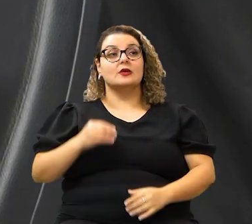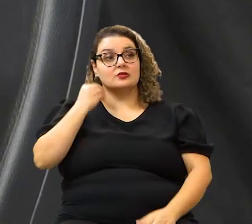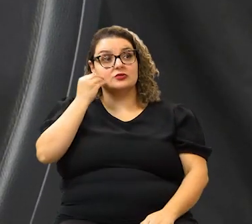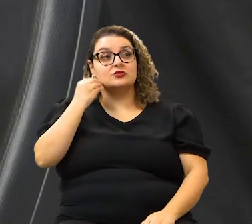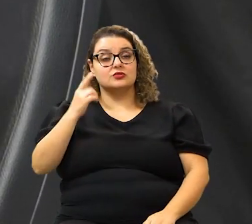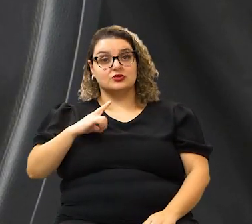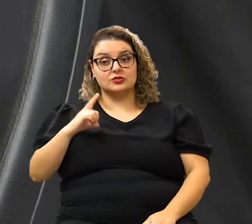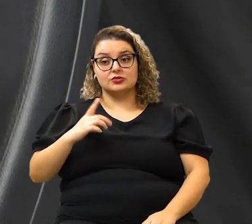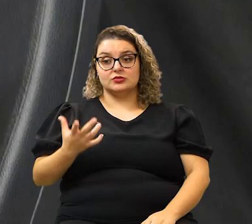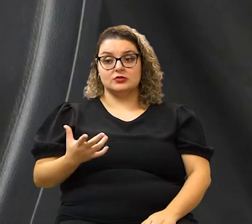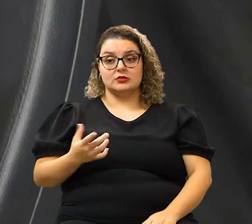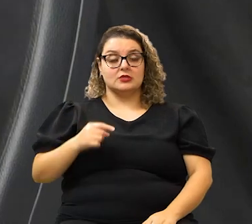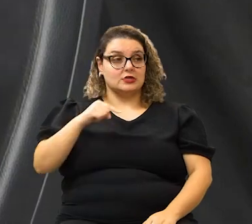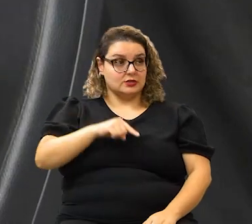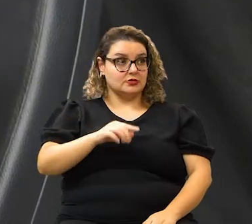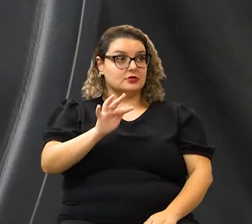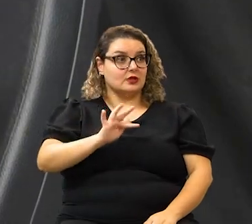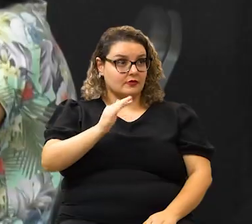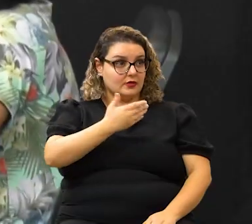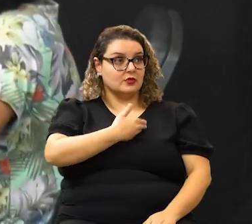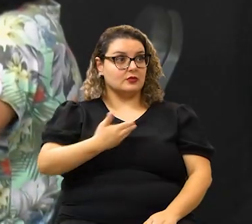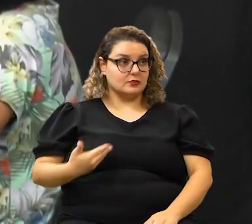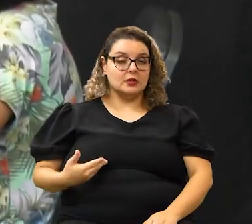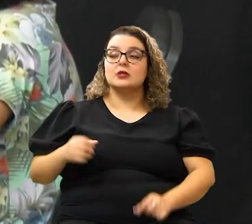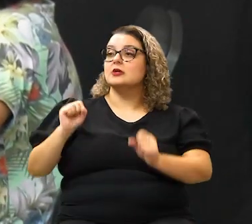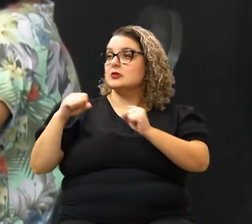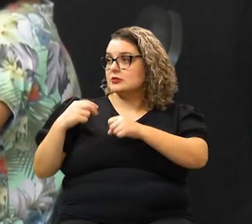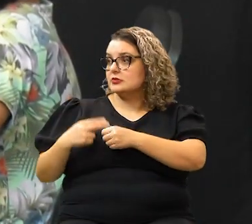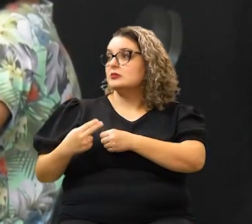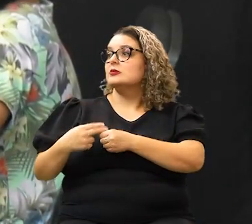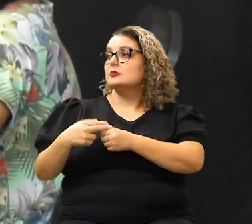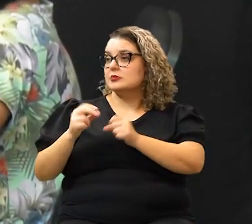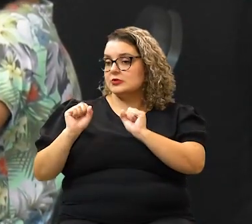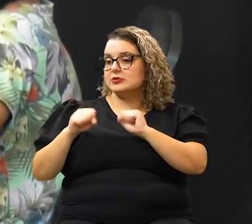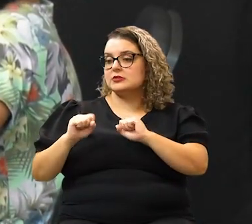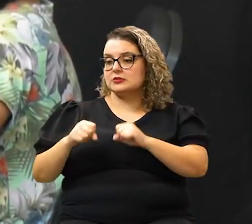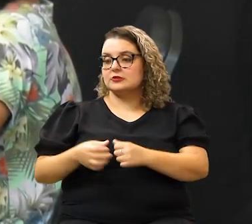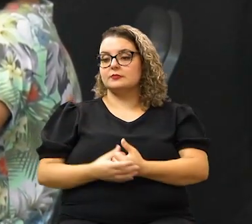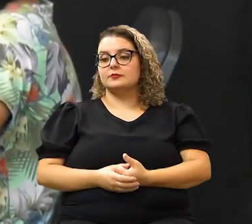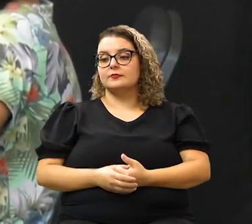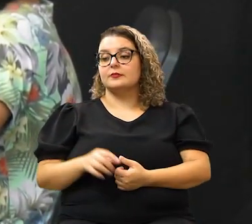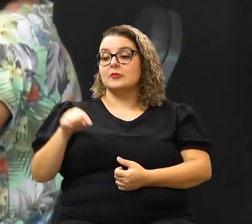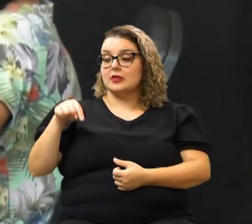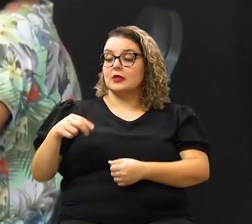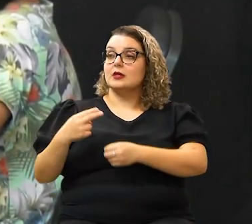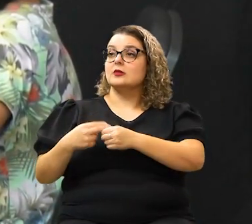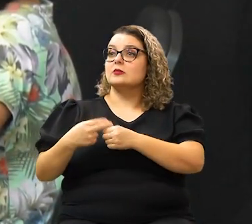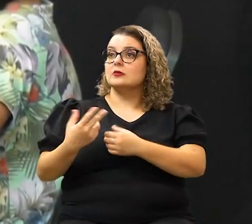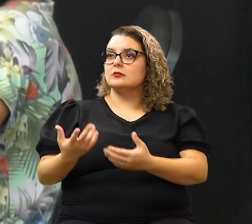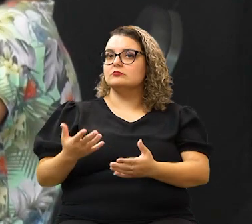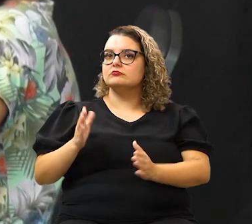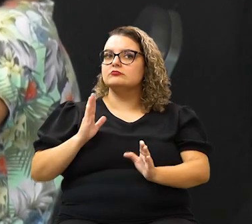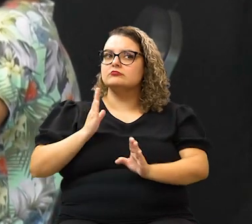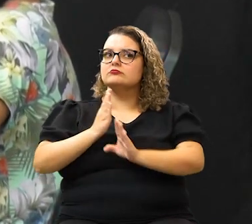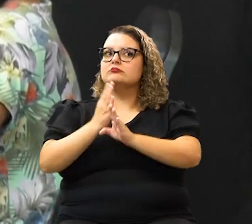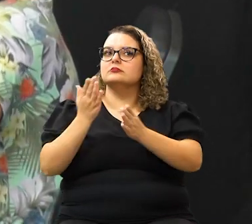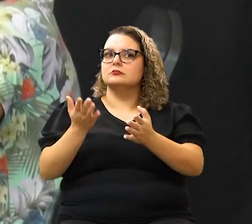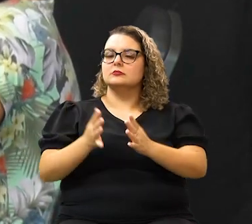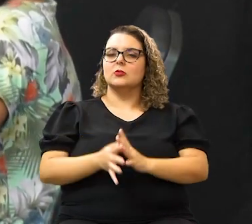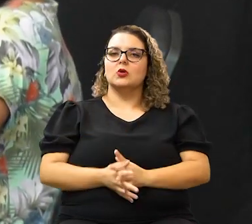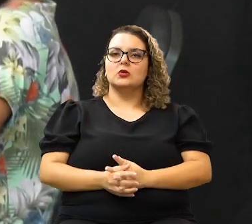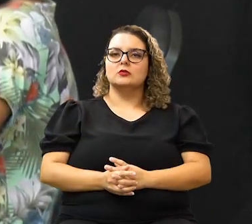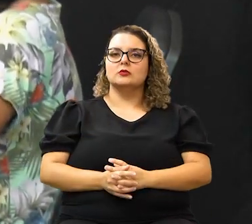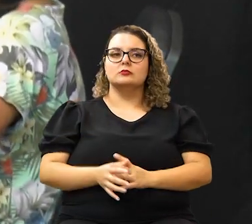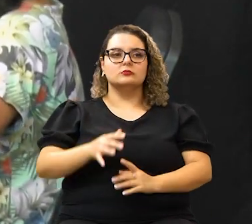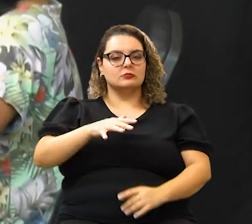na faculdade pública já, né? Na Unicamp. Na Unicamp. Okay. E aí, na Unicamp, eu me deparei com um universo, né? Eu sempre